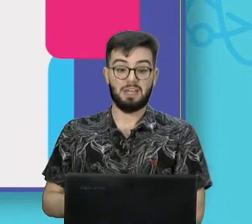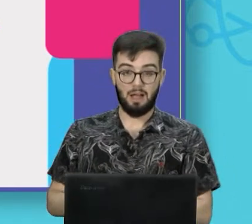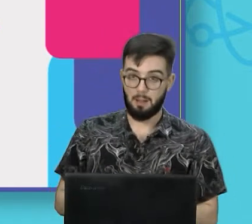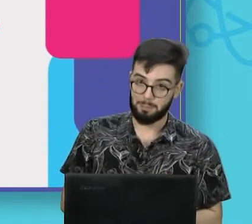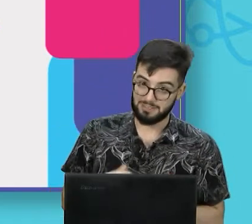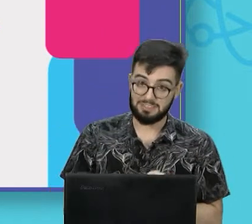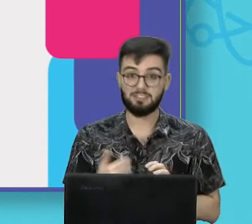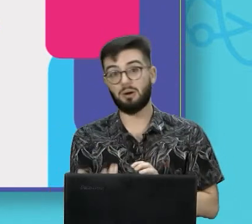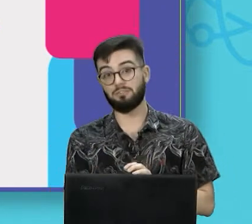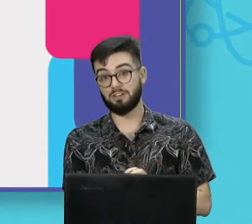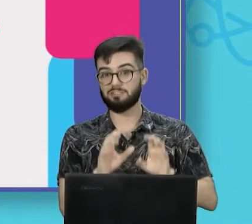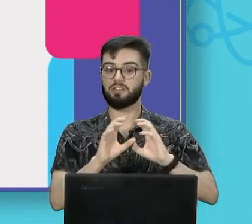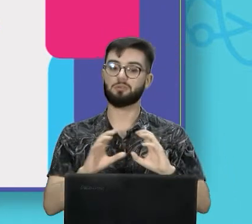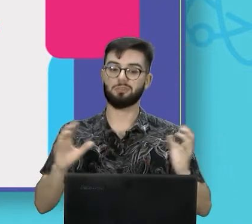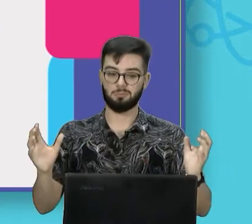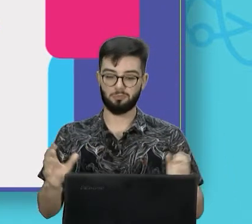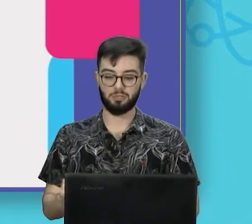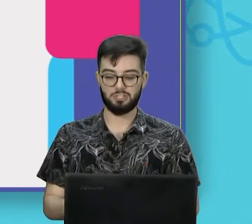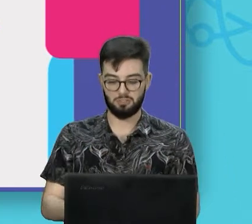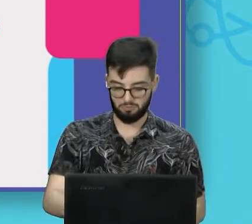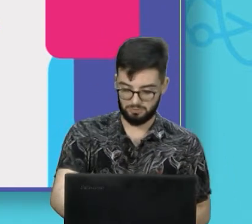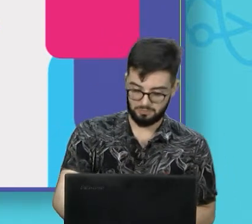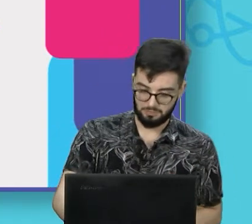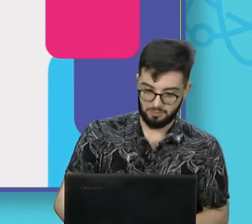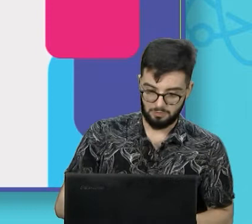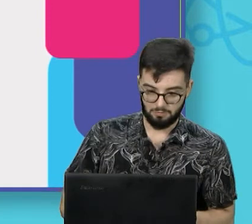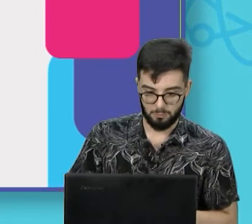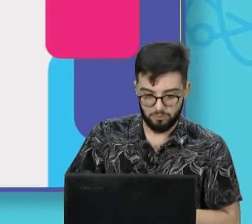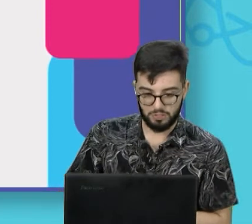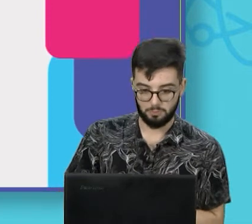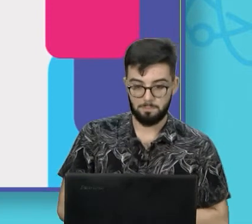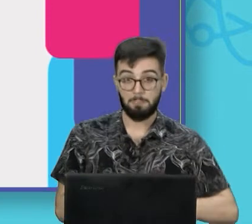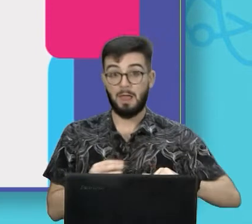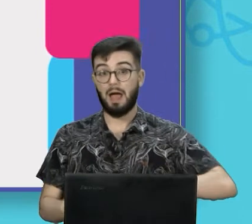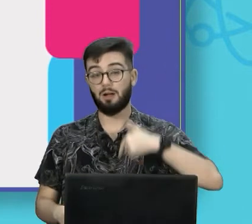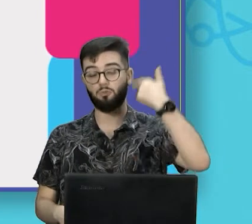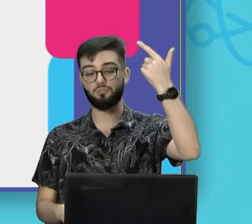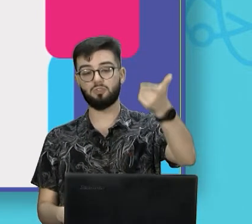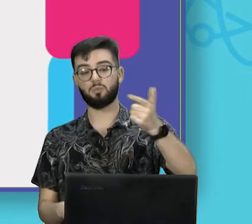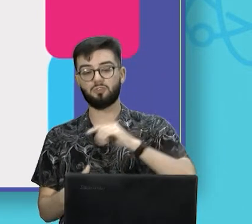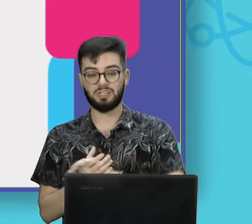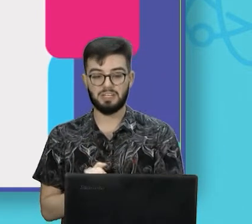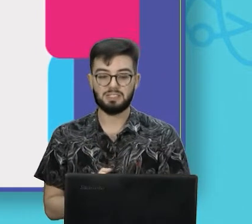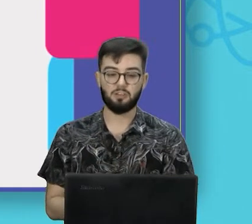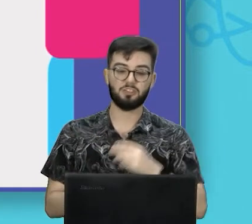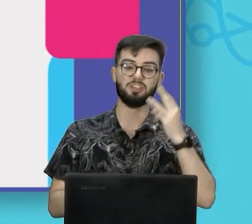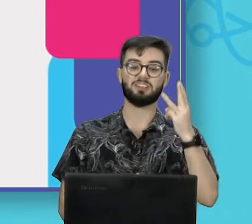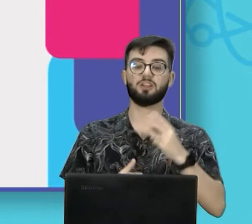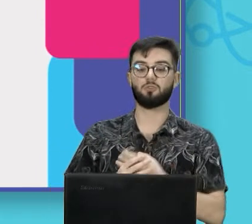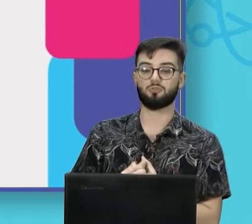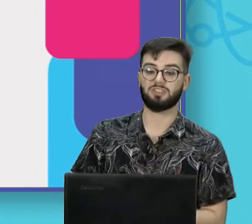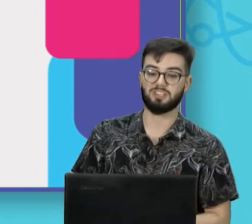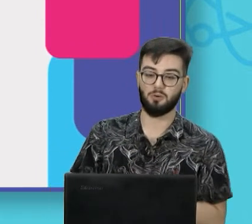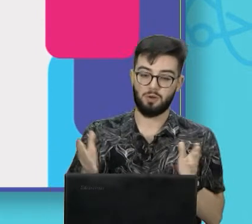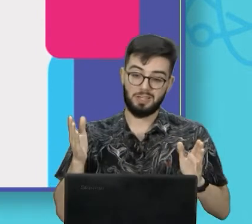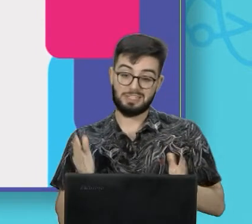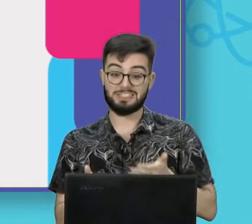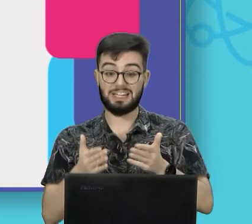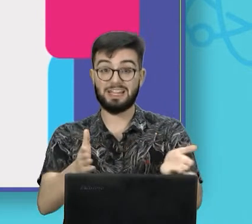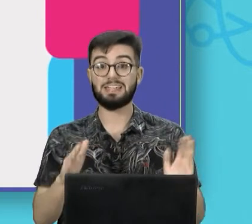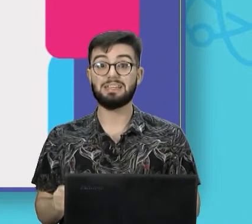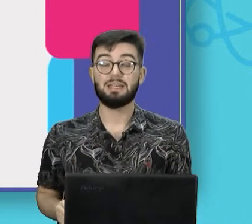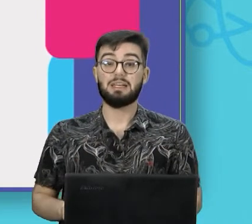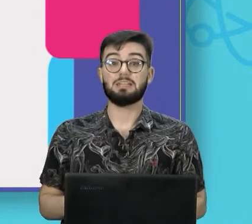votar apesar de ser um avanço ainda continuamos com restrições vamos seguindo a constituição seguinte a nossa terceira constituição